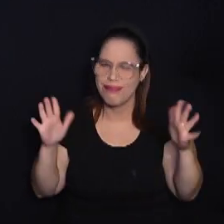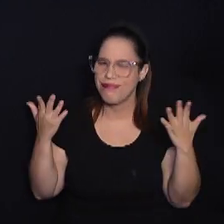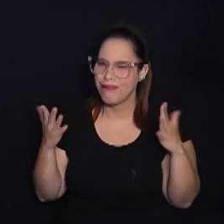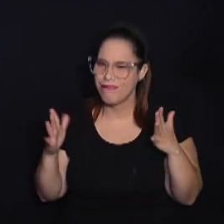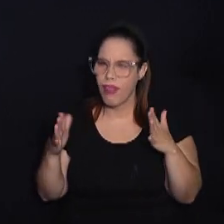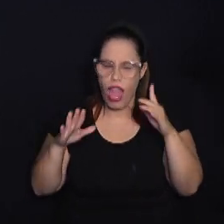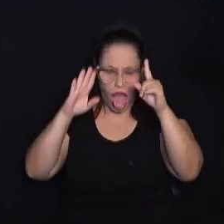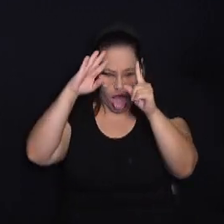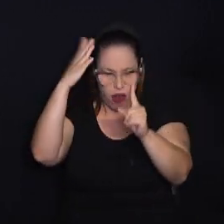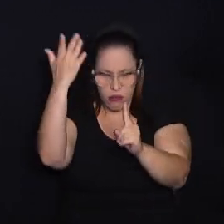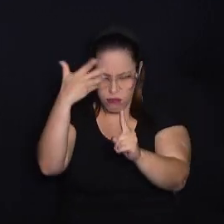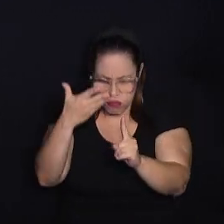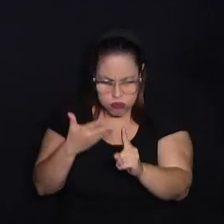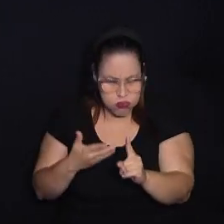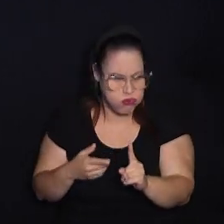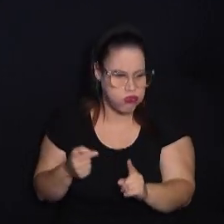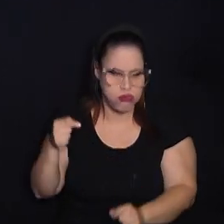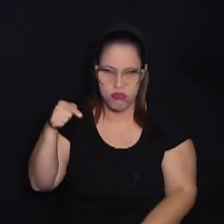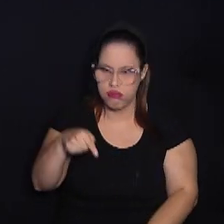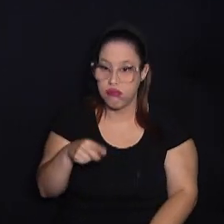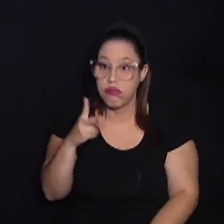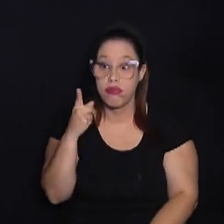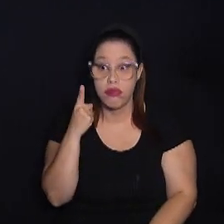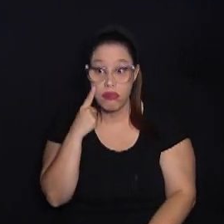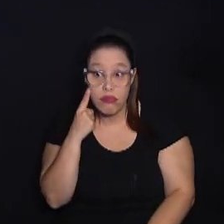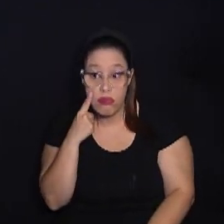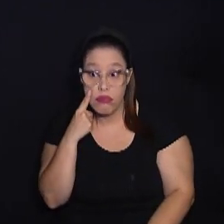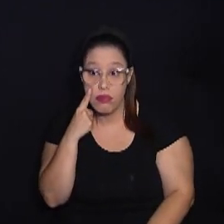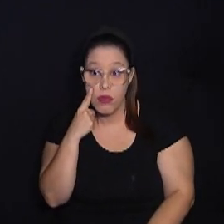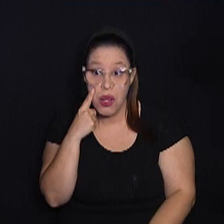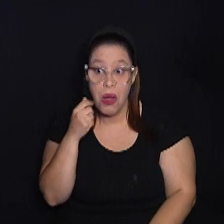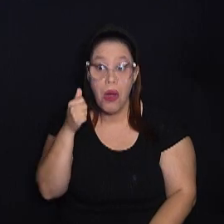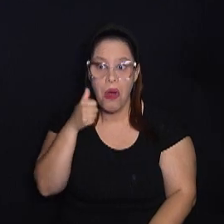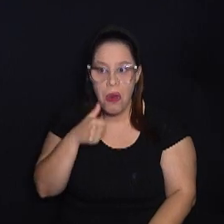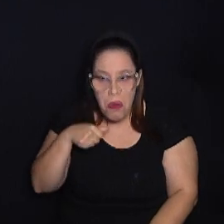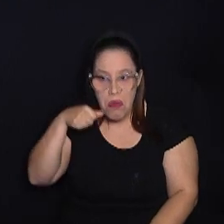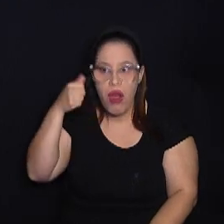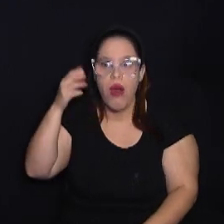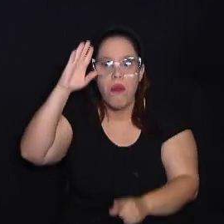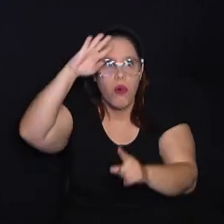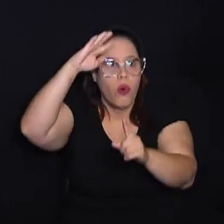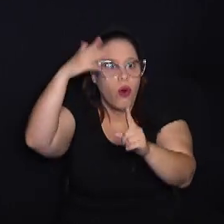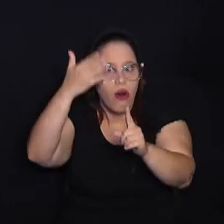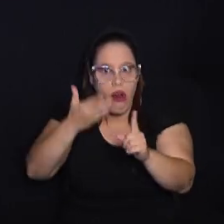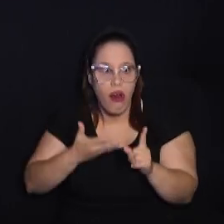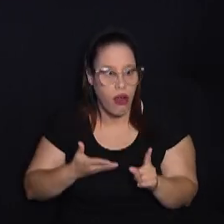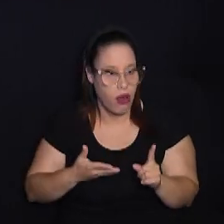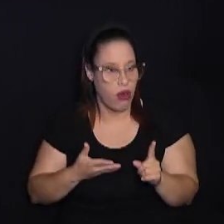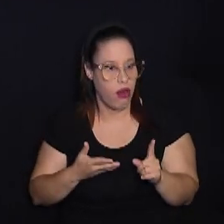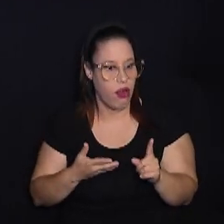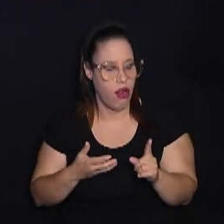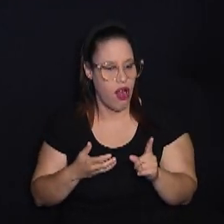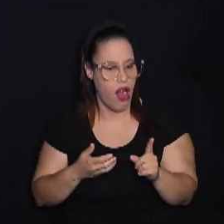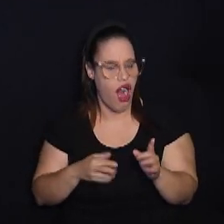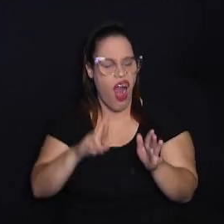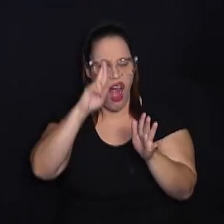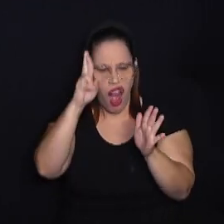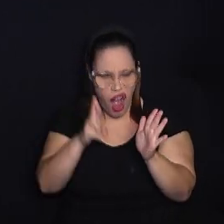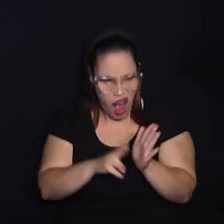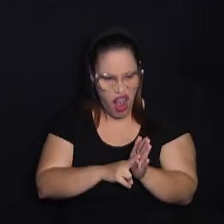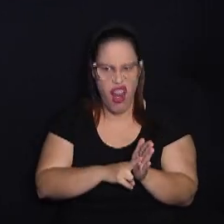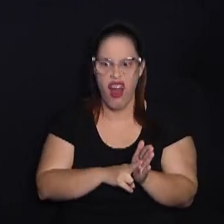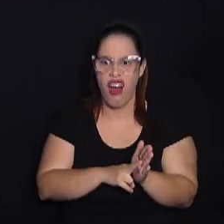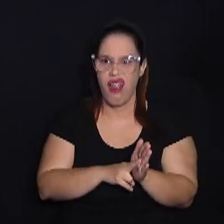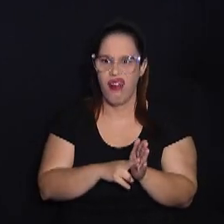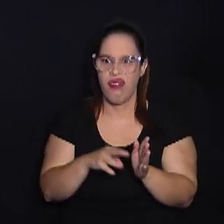uma honra estar aqui vendo uma mulher sendo homenageada, né, representando um profissional